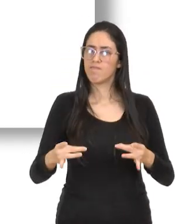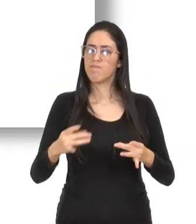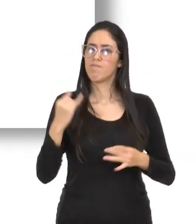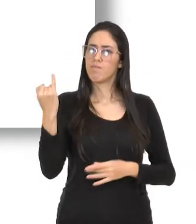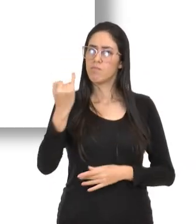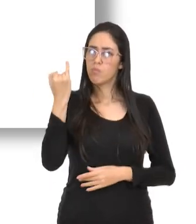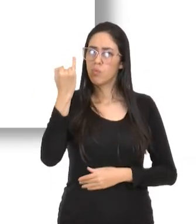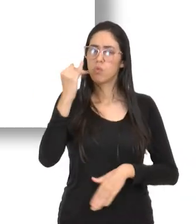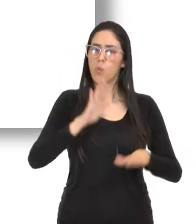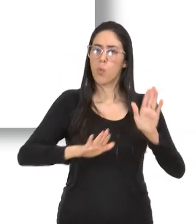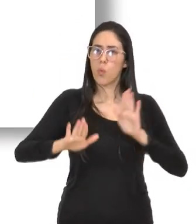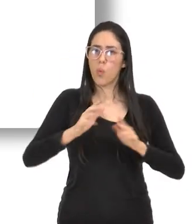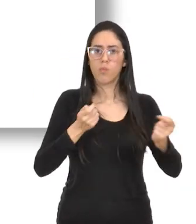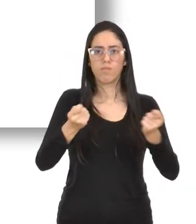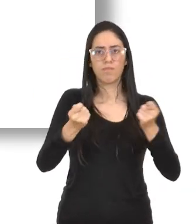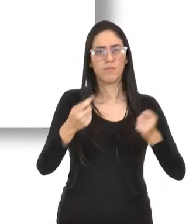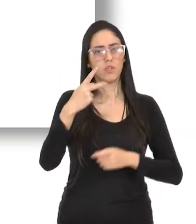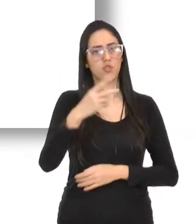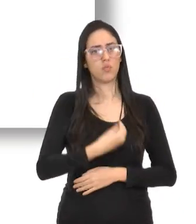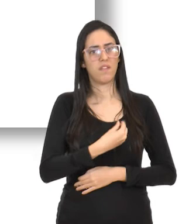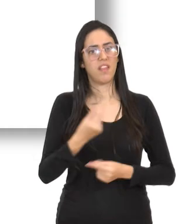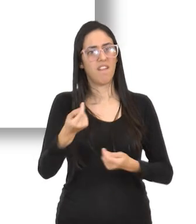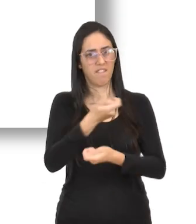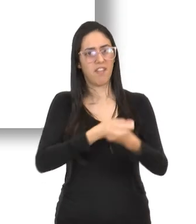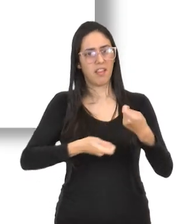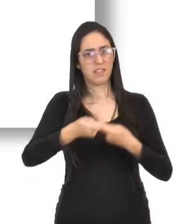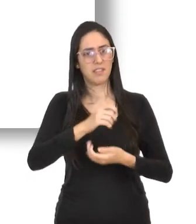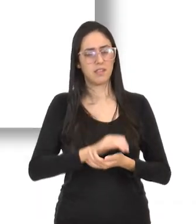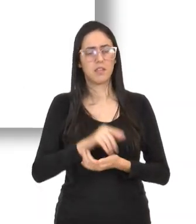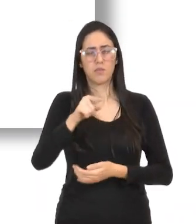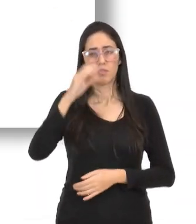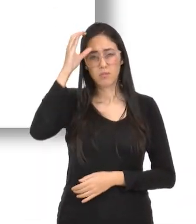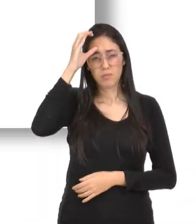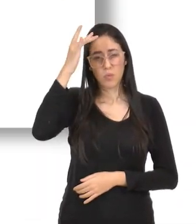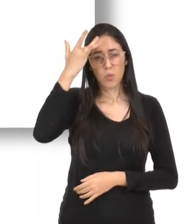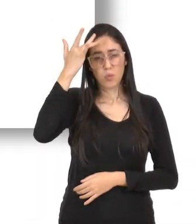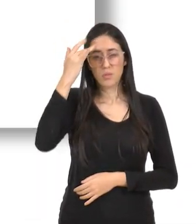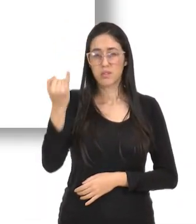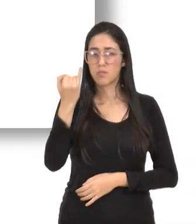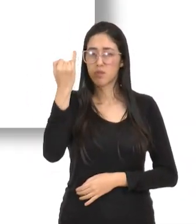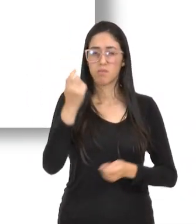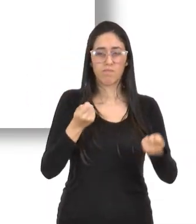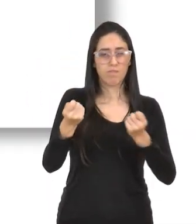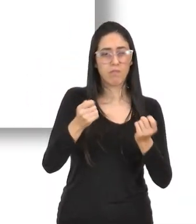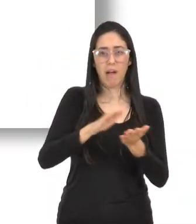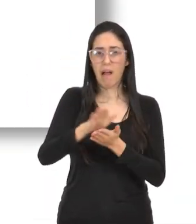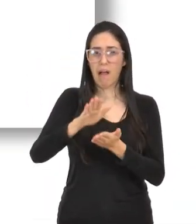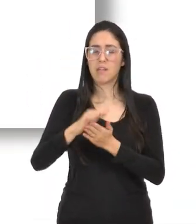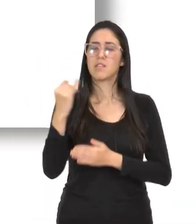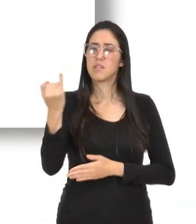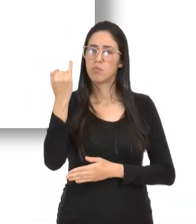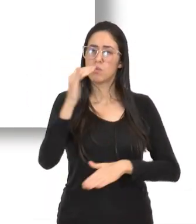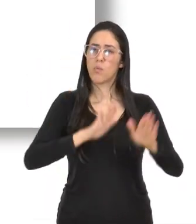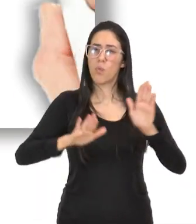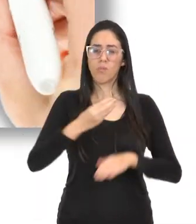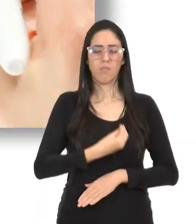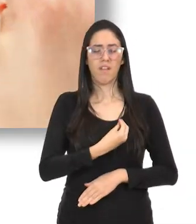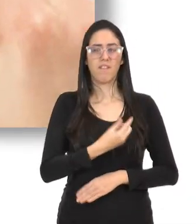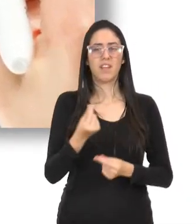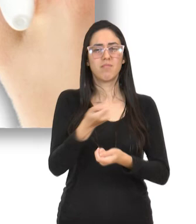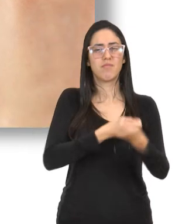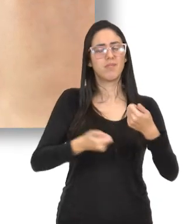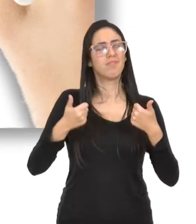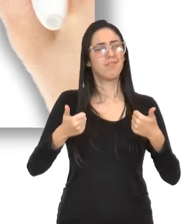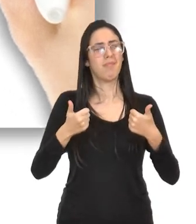ganhos importantes para o gerenciamento da vida financeira? Ter consciência e gestão dos gastos é imprescindível para uma